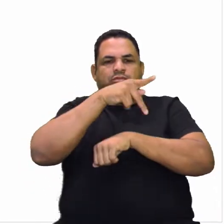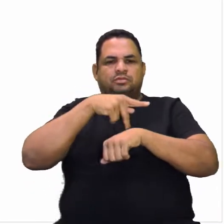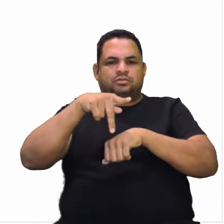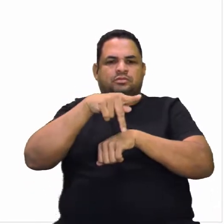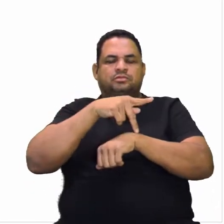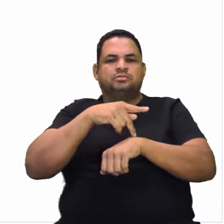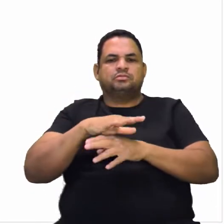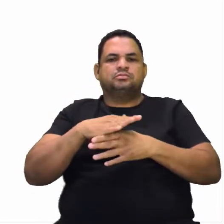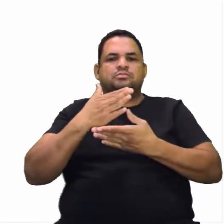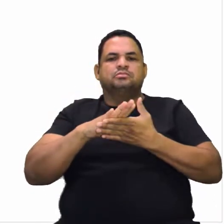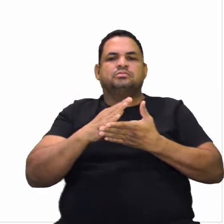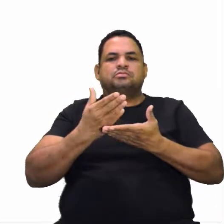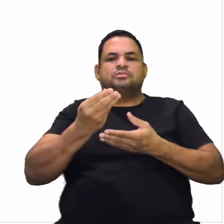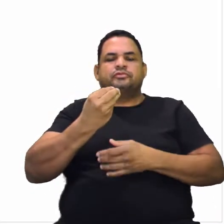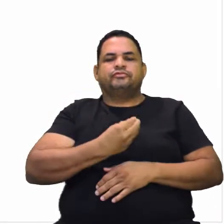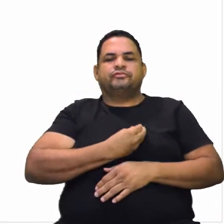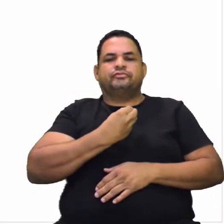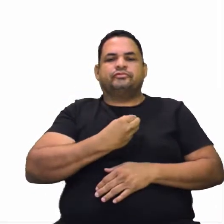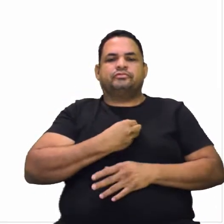Atenas.